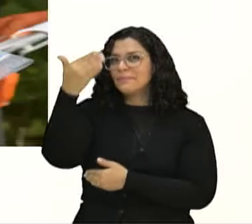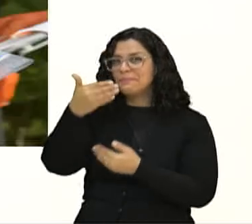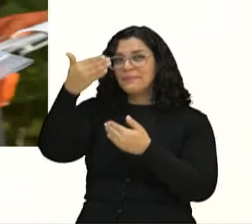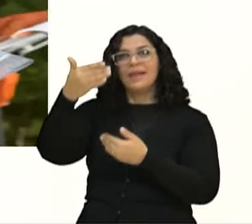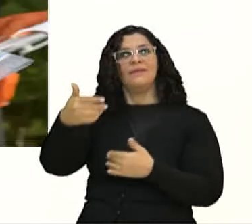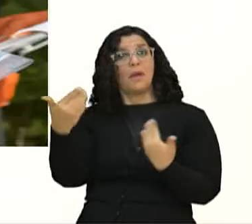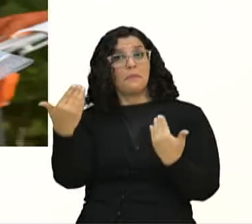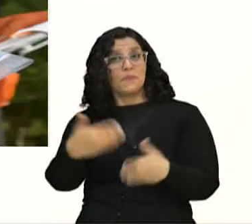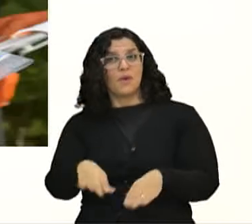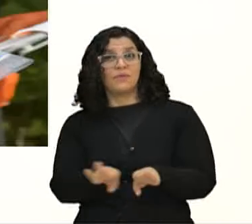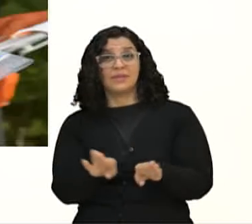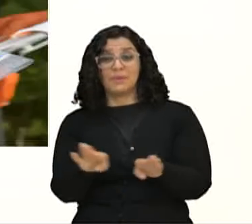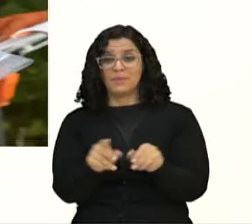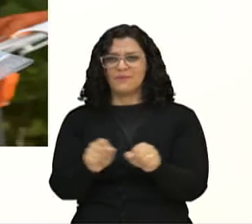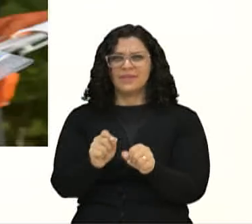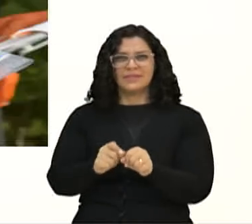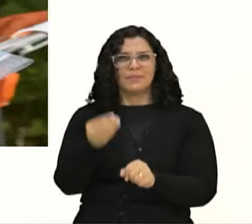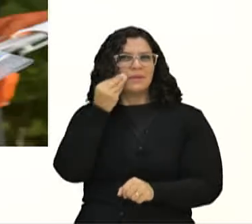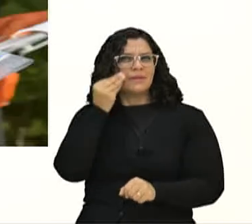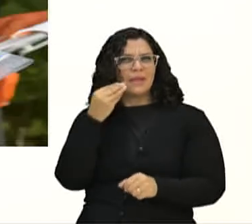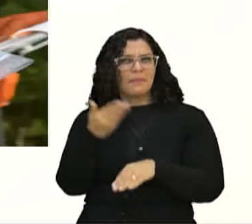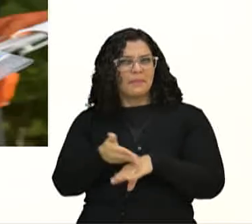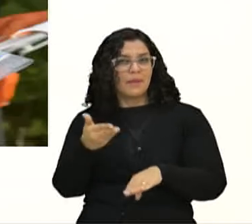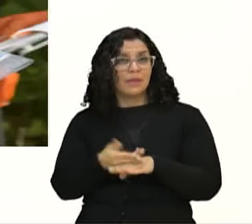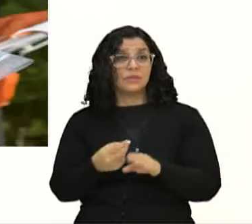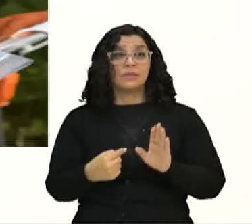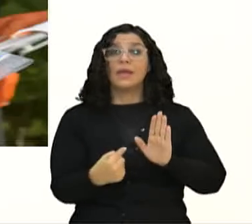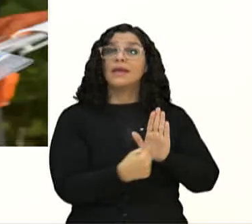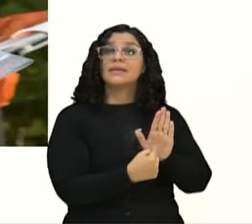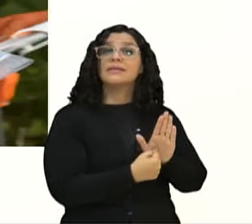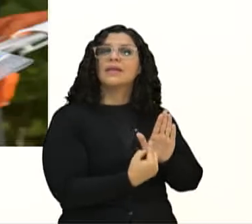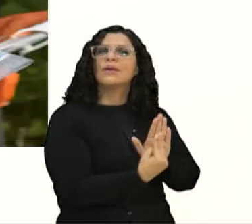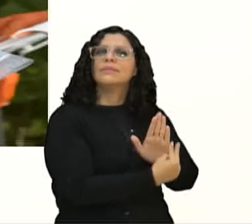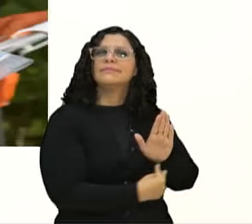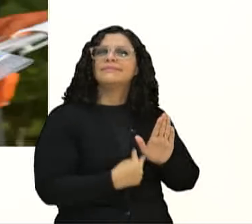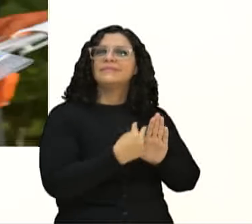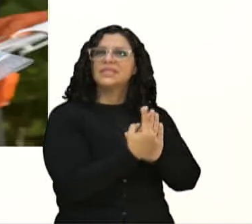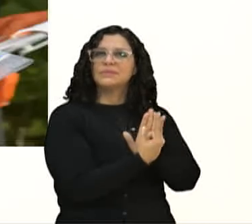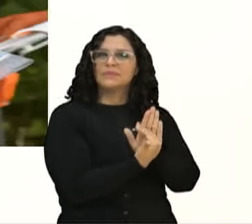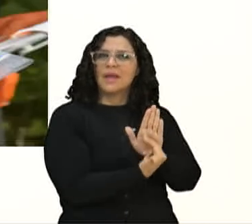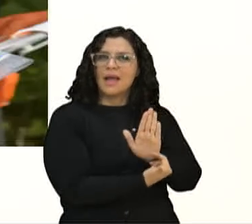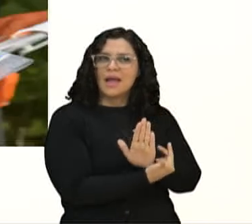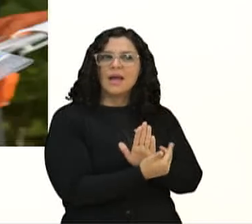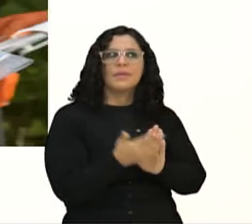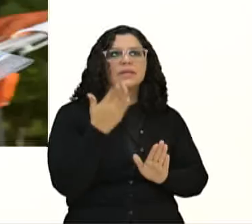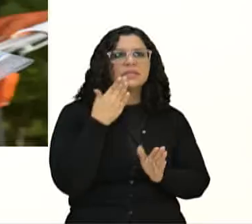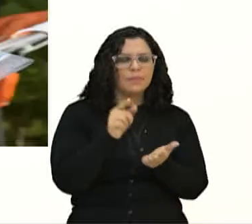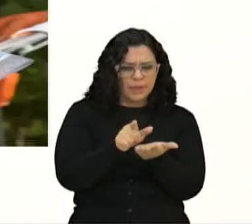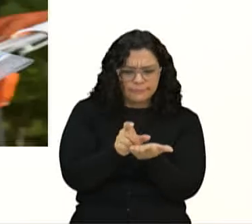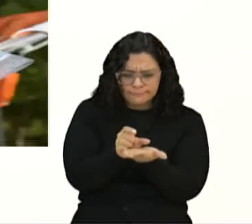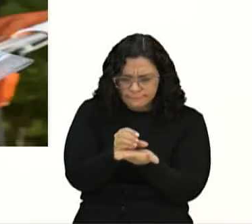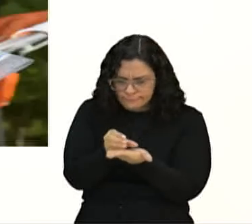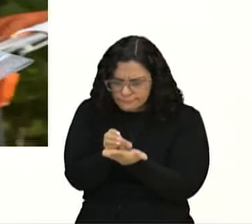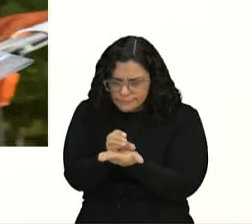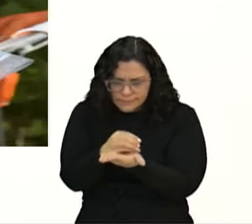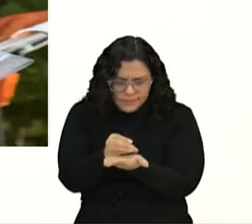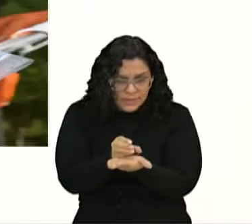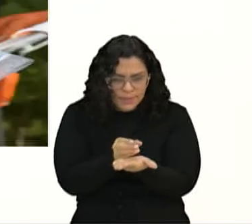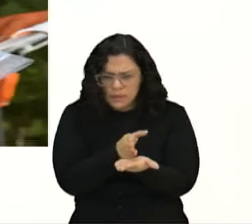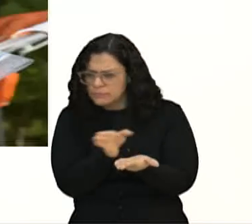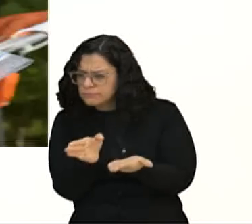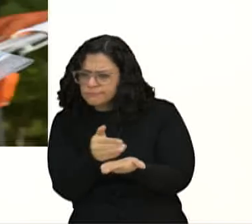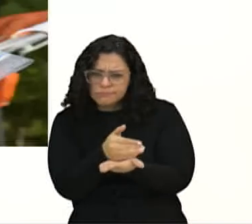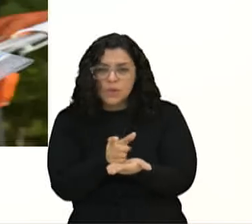né. Aqui nessa outra imagem também nós temos o mapa, ali a posição, posicionando a bússola para orientar,